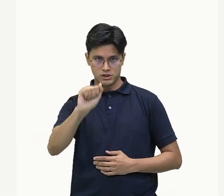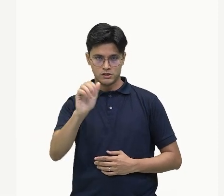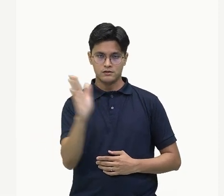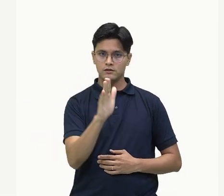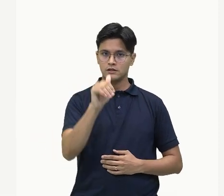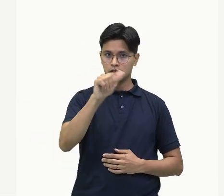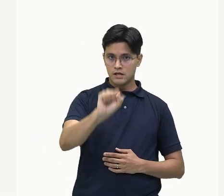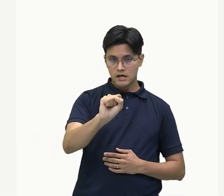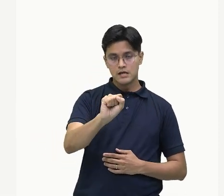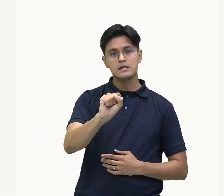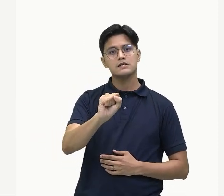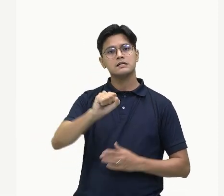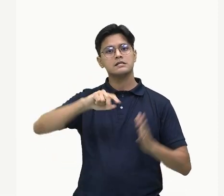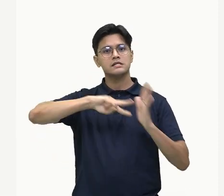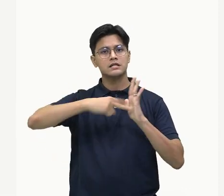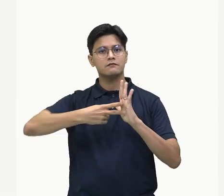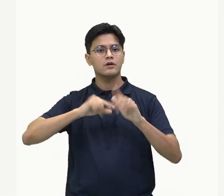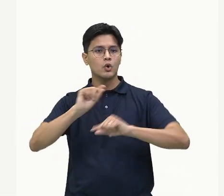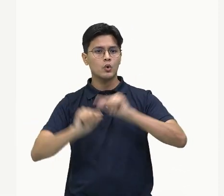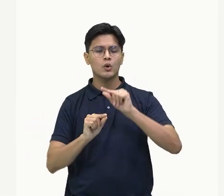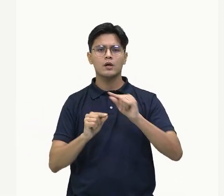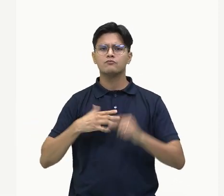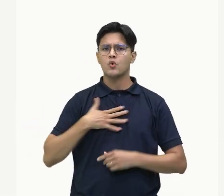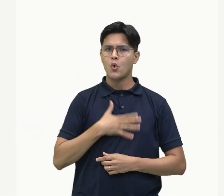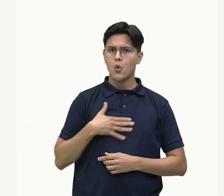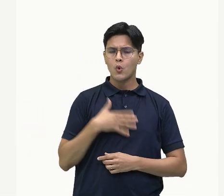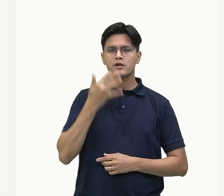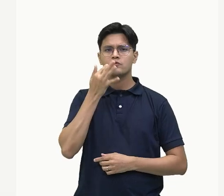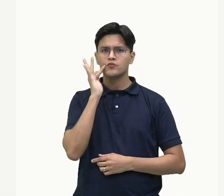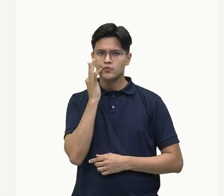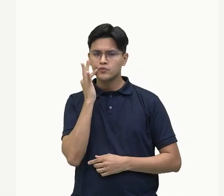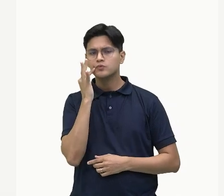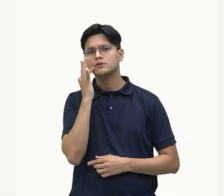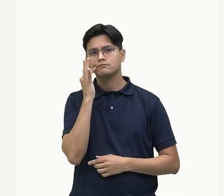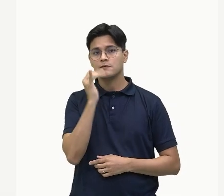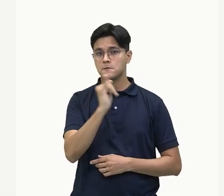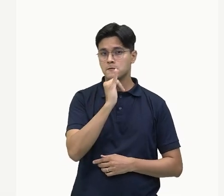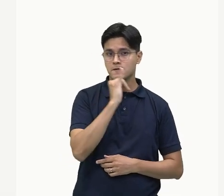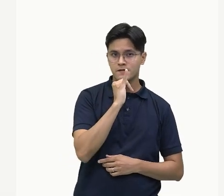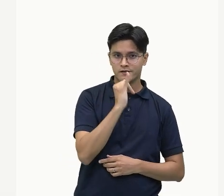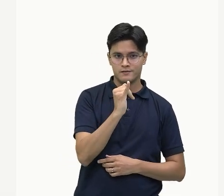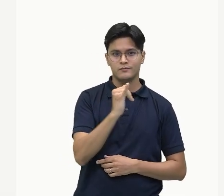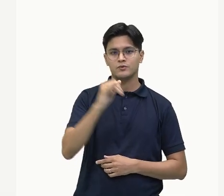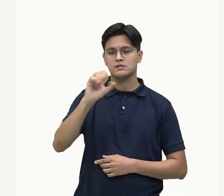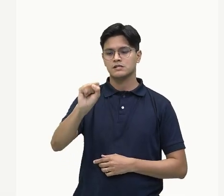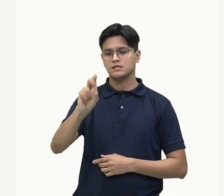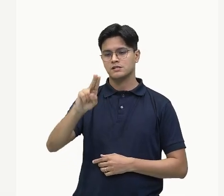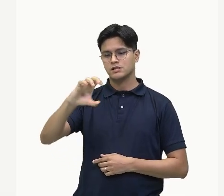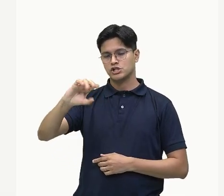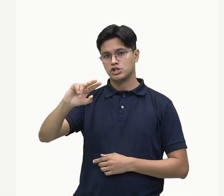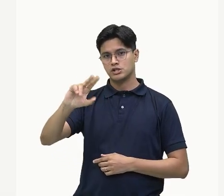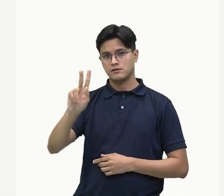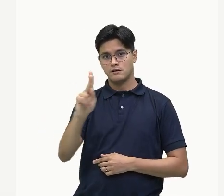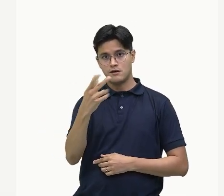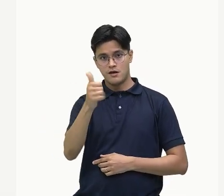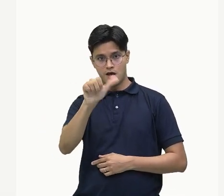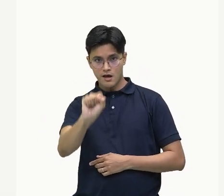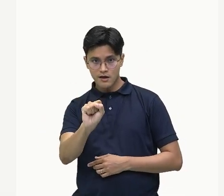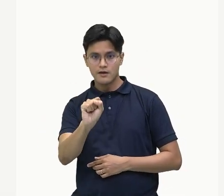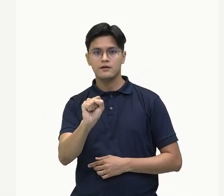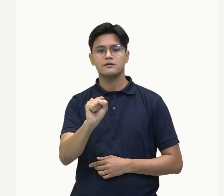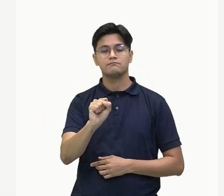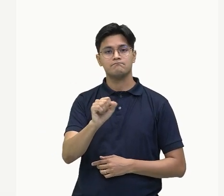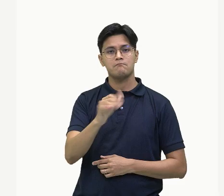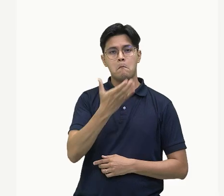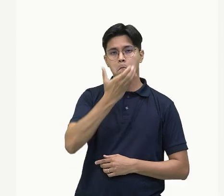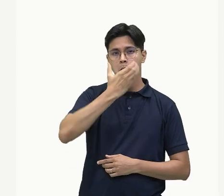eu gosto de frutas, tais como maçãs e bananas. Olha aqui uma conjunção aparecendo aqui desapercebido. I like